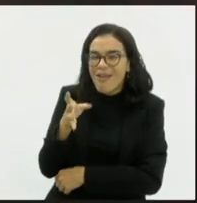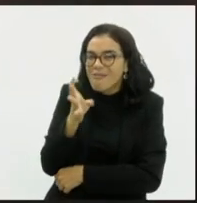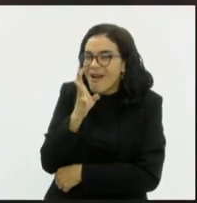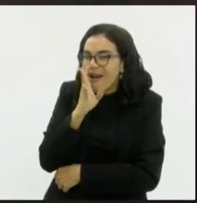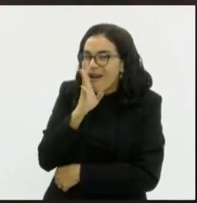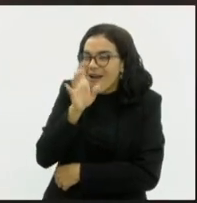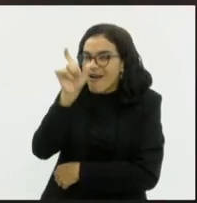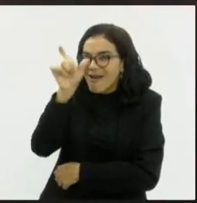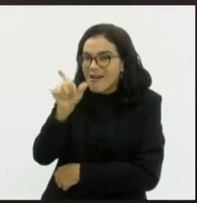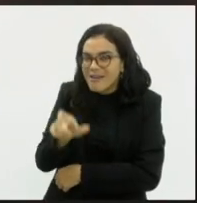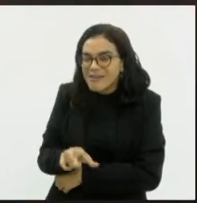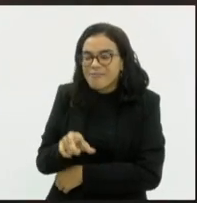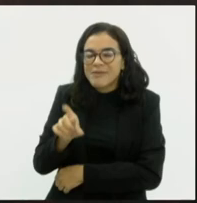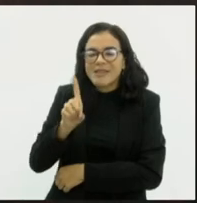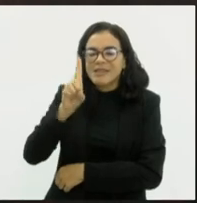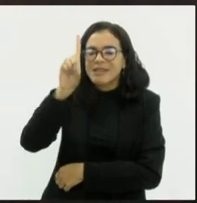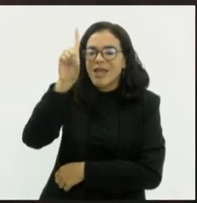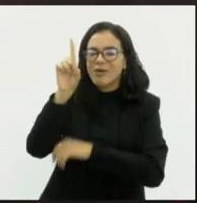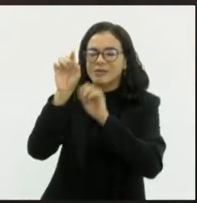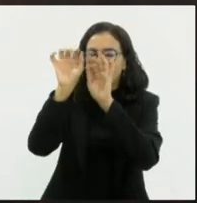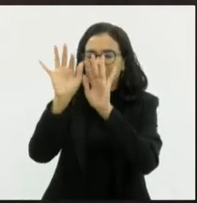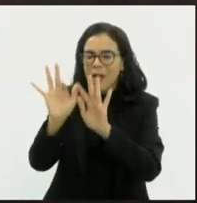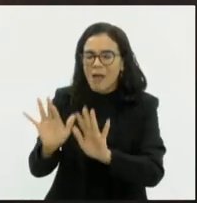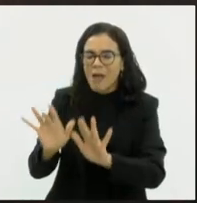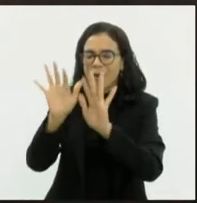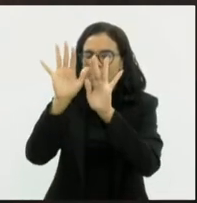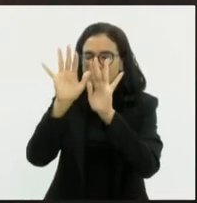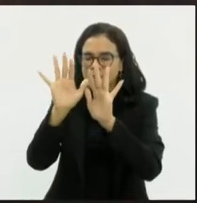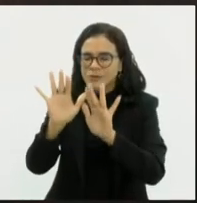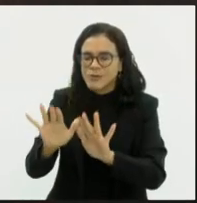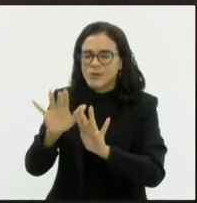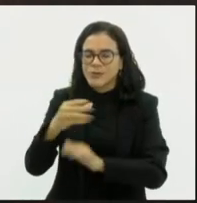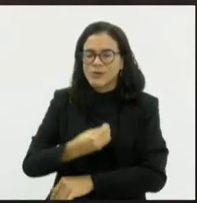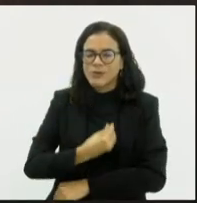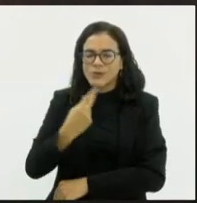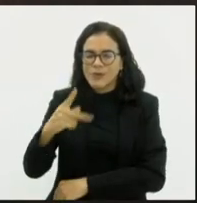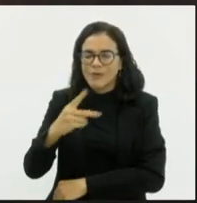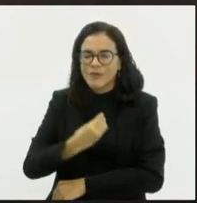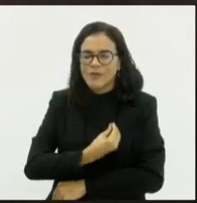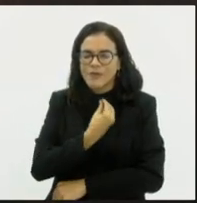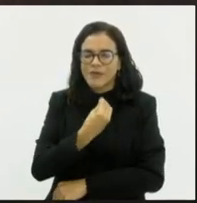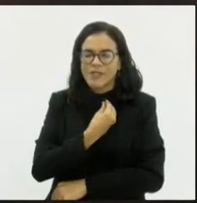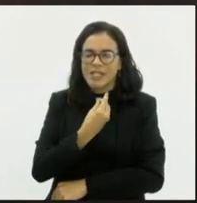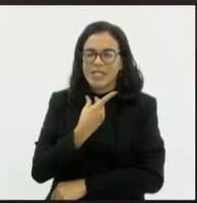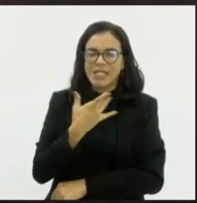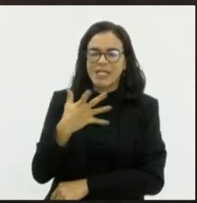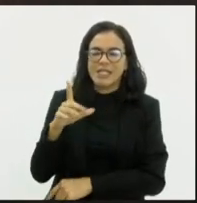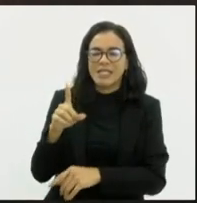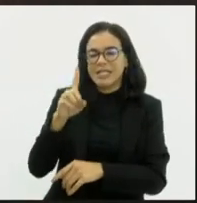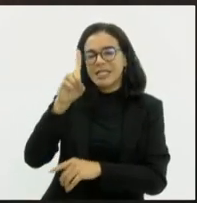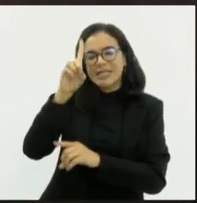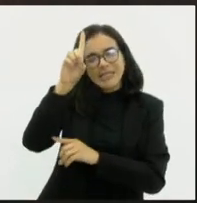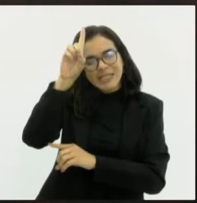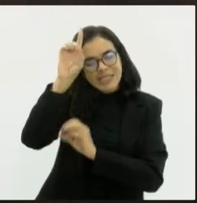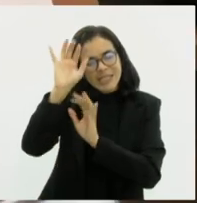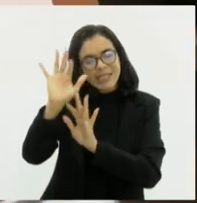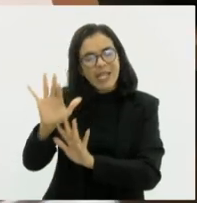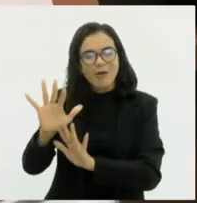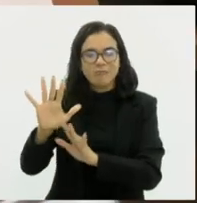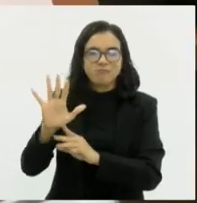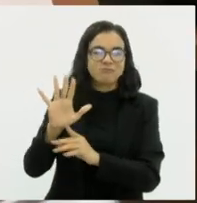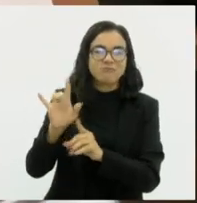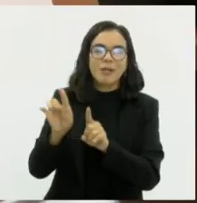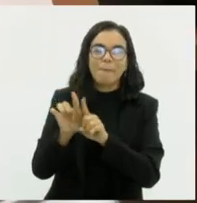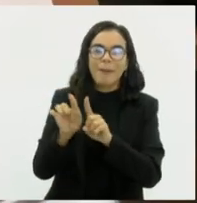você. Eu rogo que Deus possa estar abençoando muito a sua vida, te protegendo, te dando livramento, né? Parabenizar o seu marido